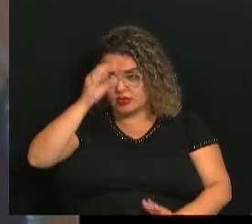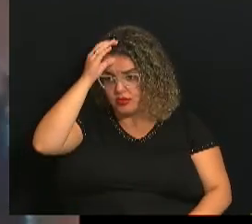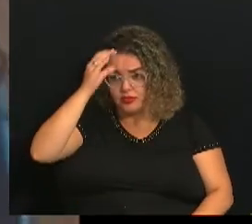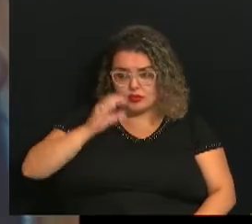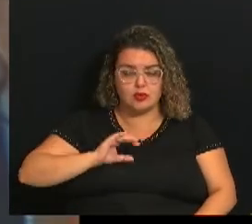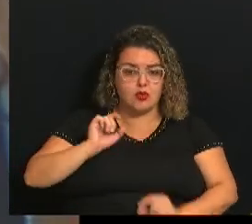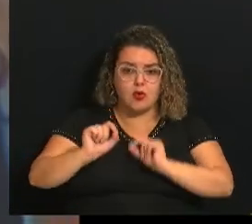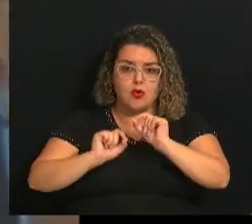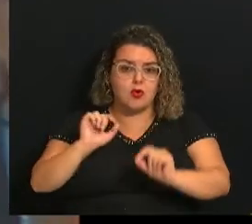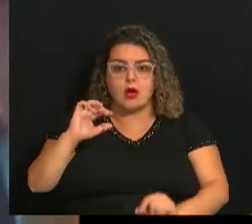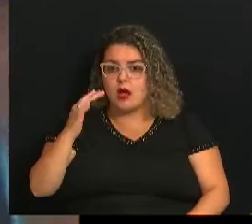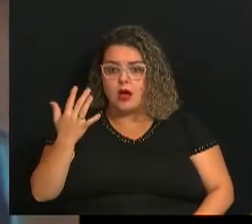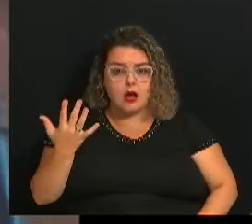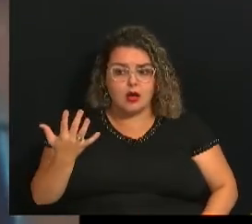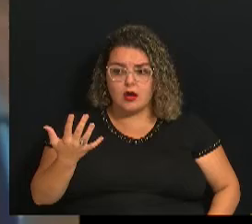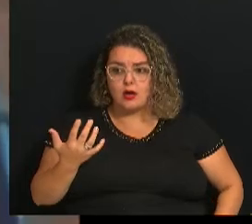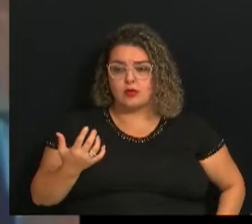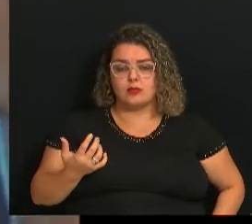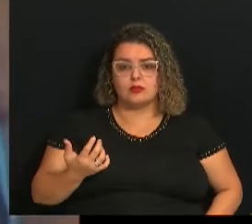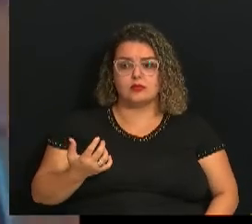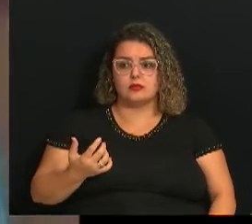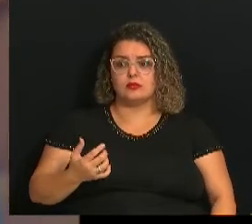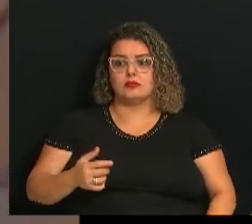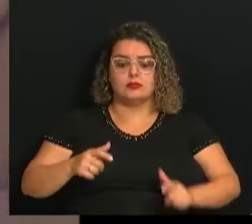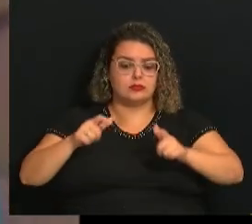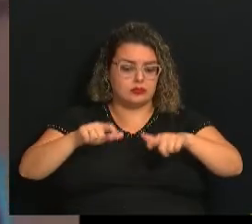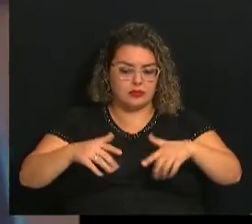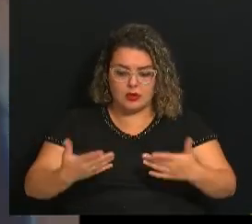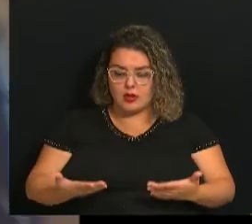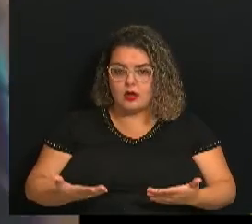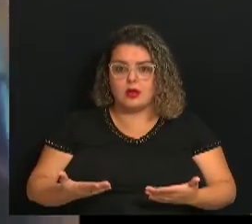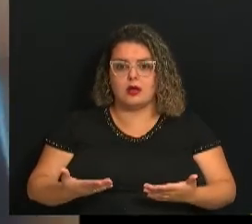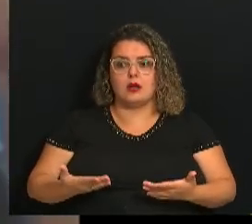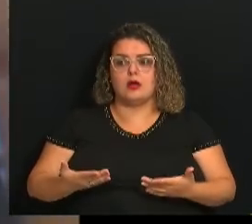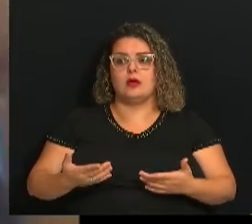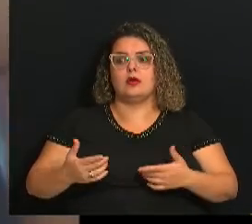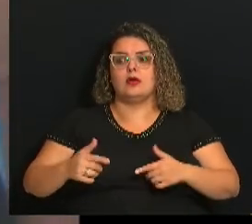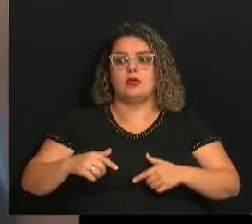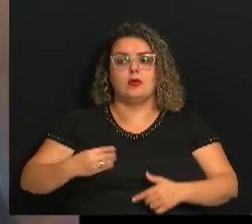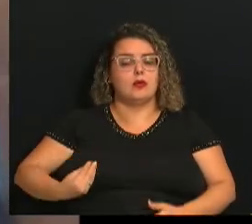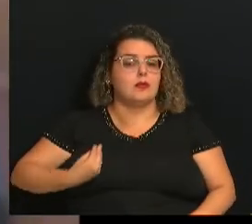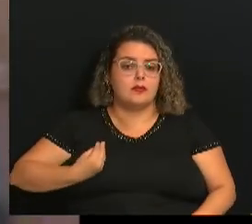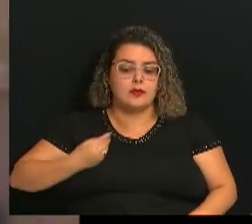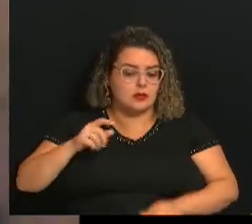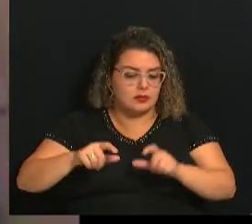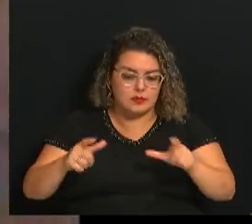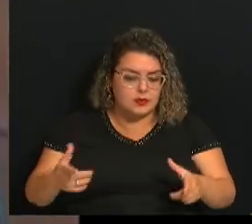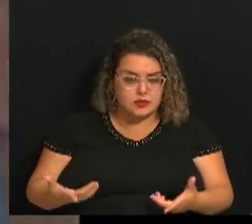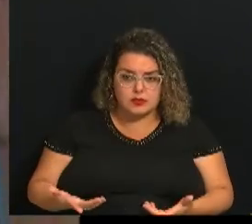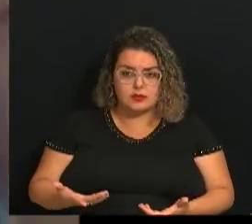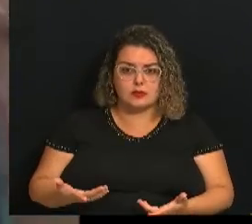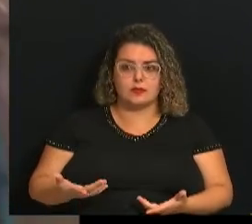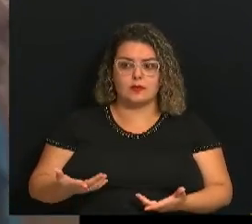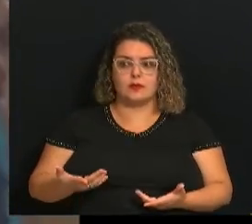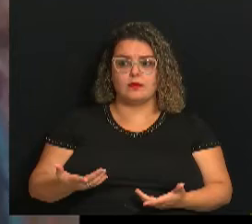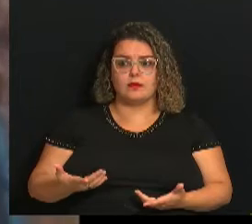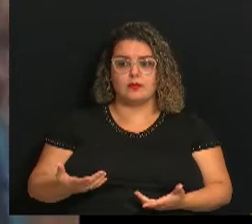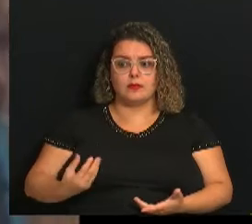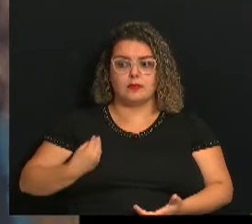com a vida do imóvel dele, com a vida funcional dele, com a vida cívica